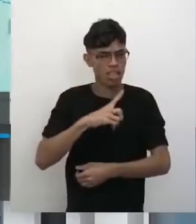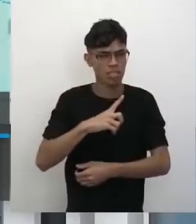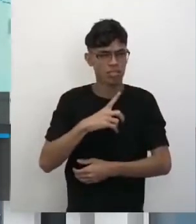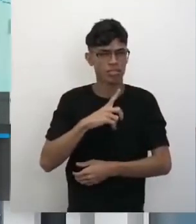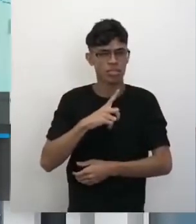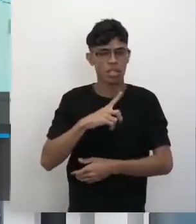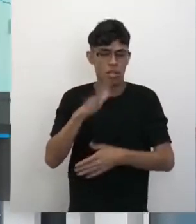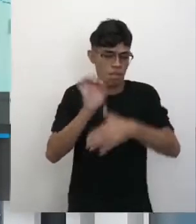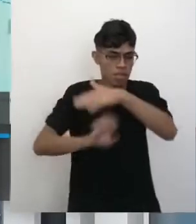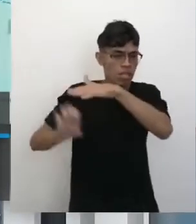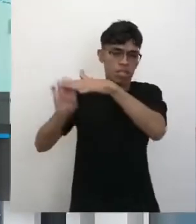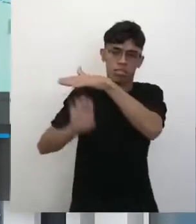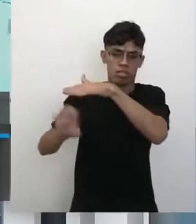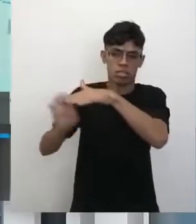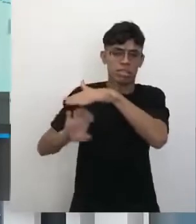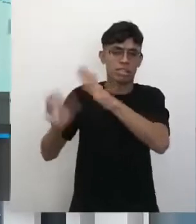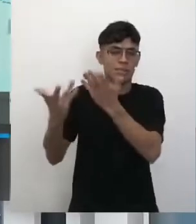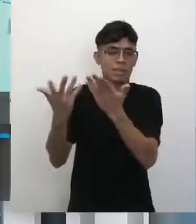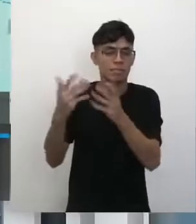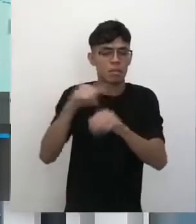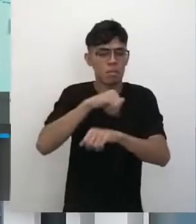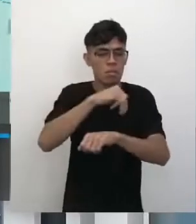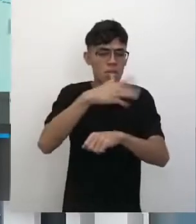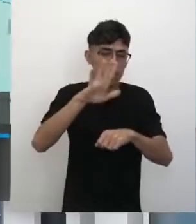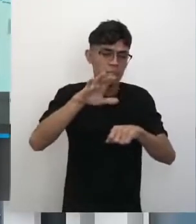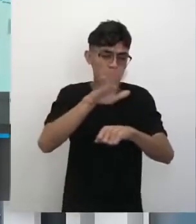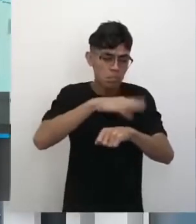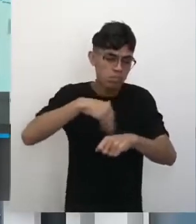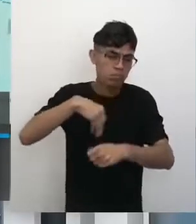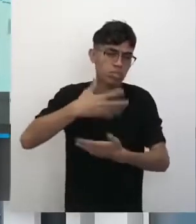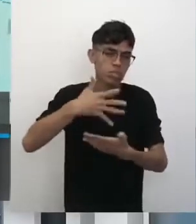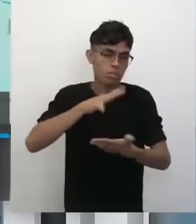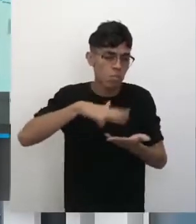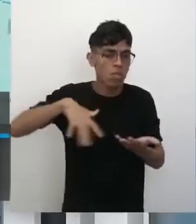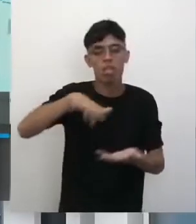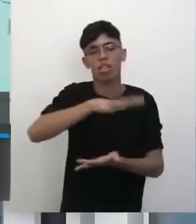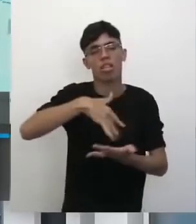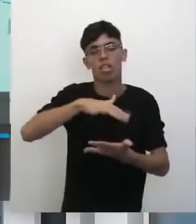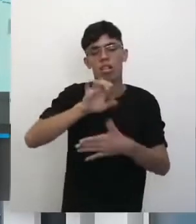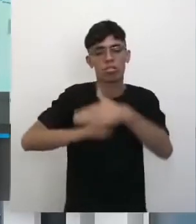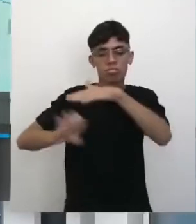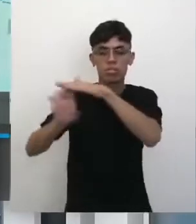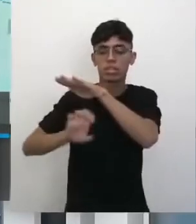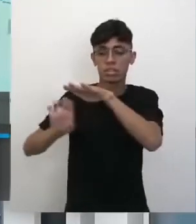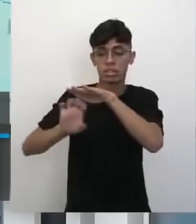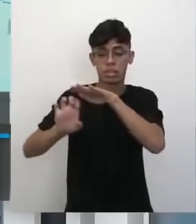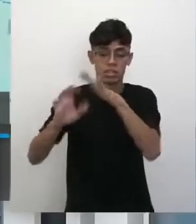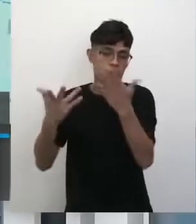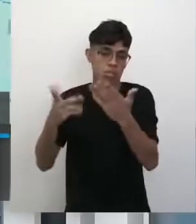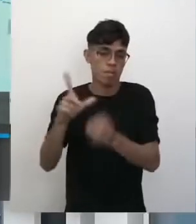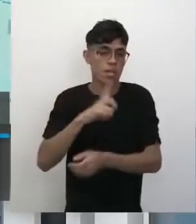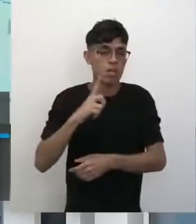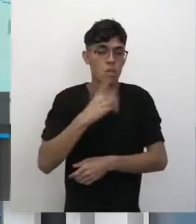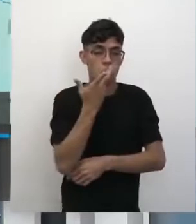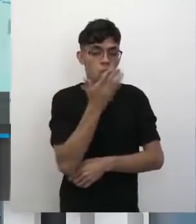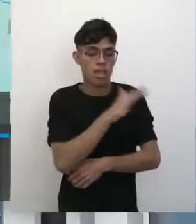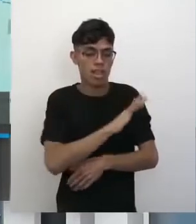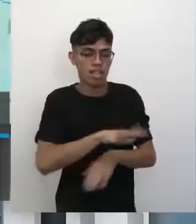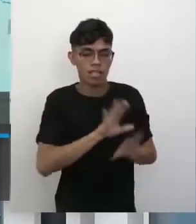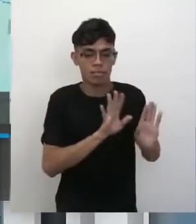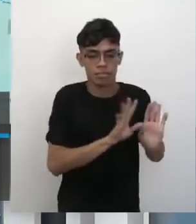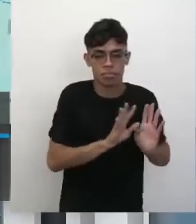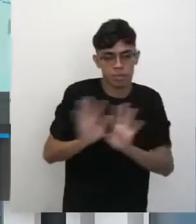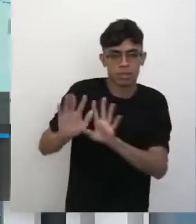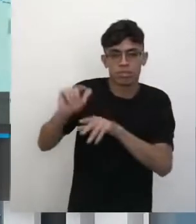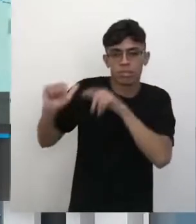Até empresas multinacionais aí foram condenadas por utilizar aí trabalho infantil há pouco tempo atrás,